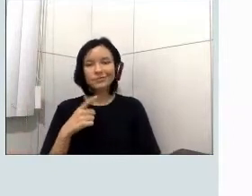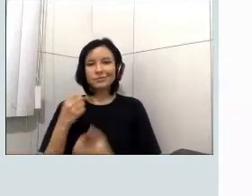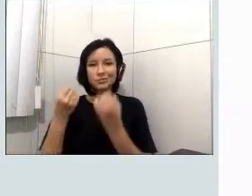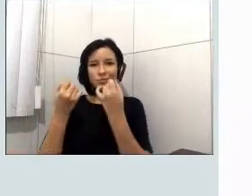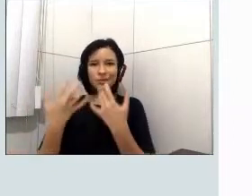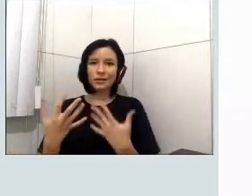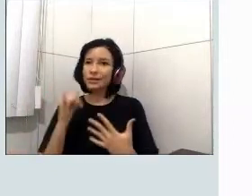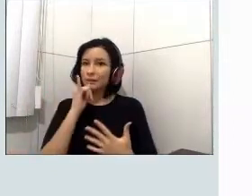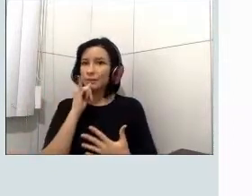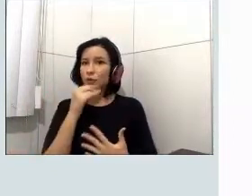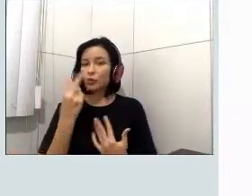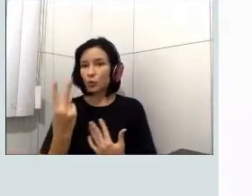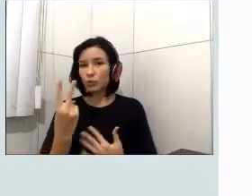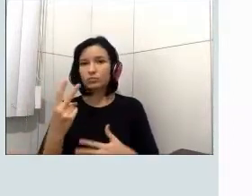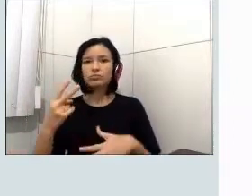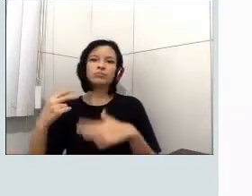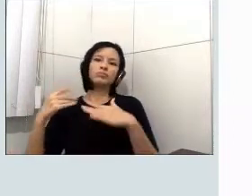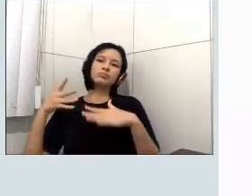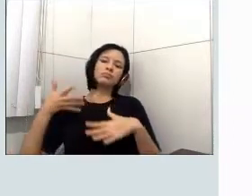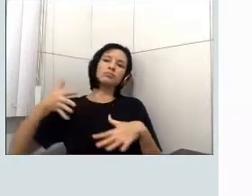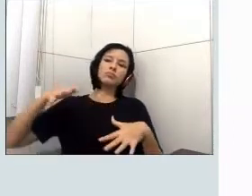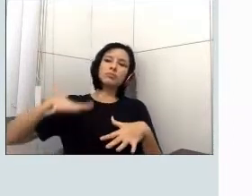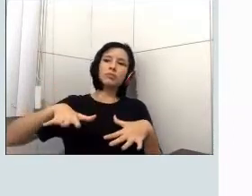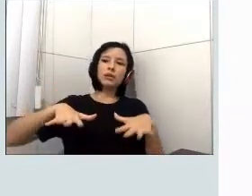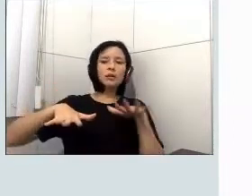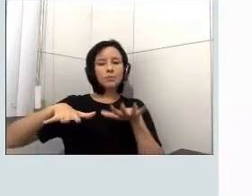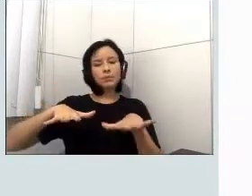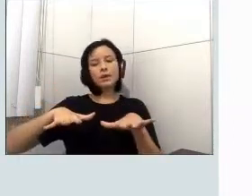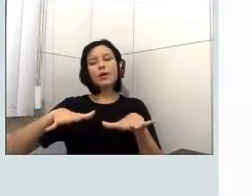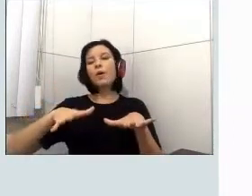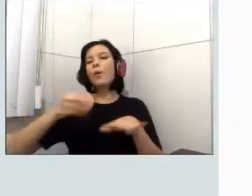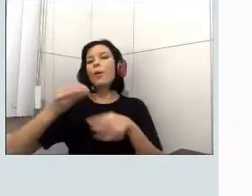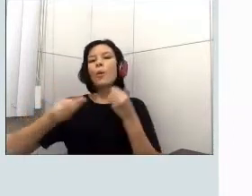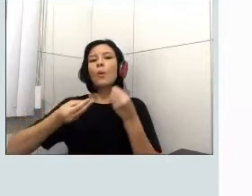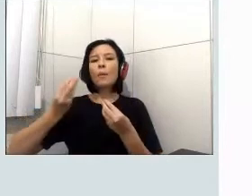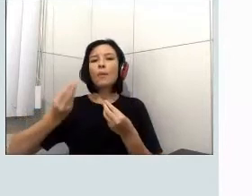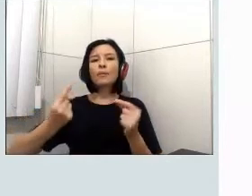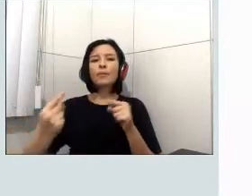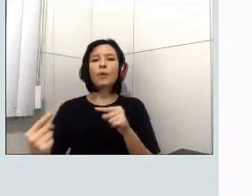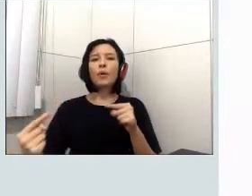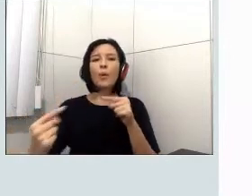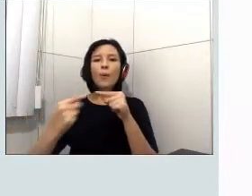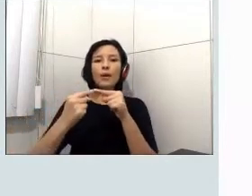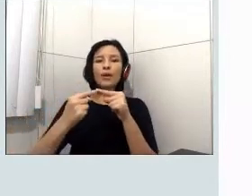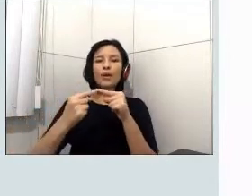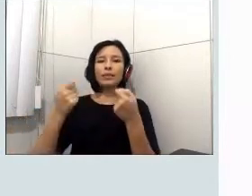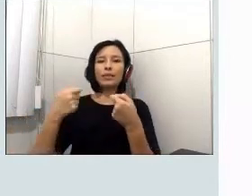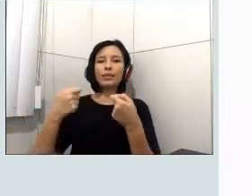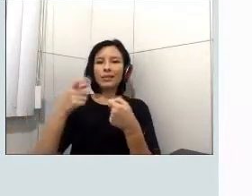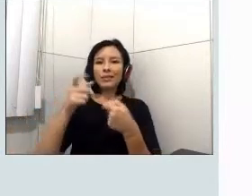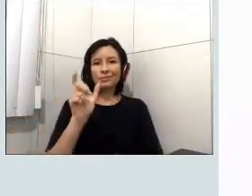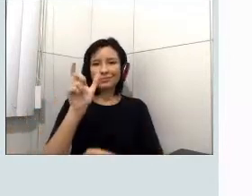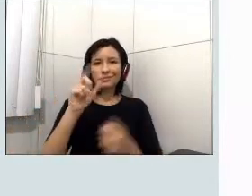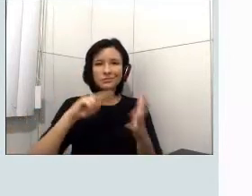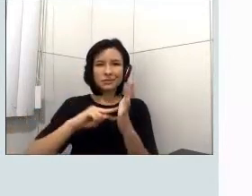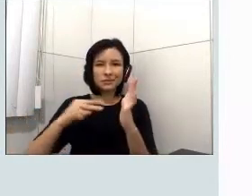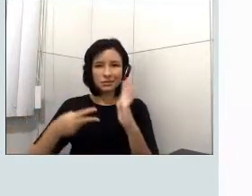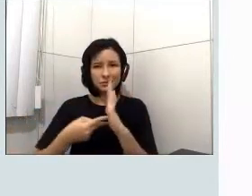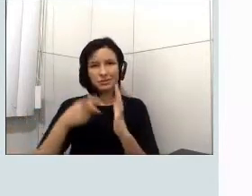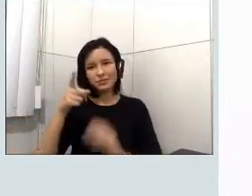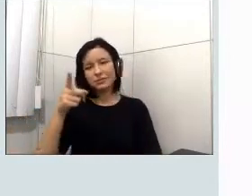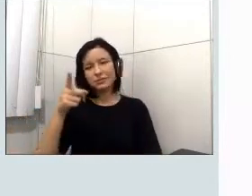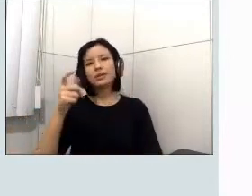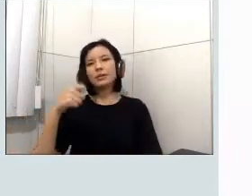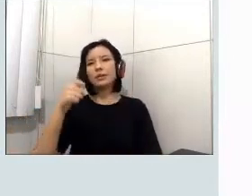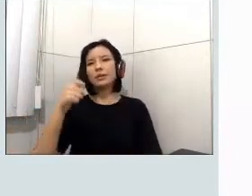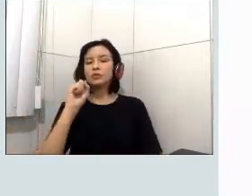planos, e a condição para que eles sejam perpendiculares. No caso, eles são perpendiculares